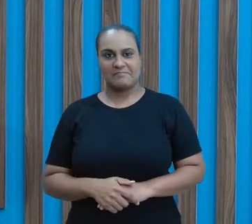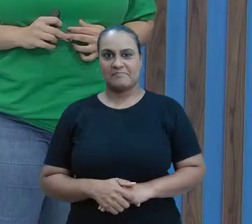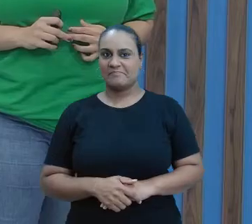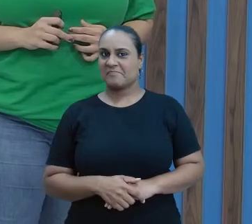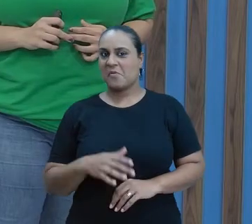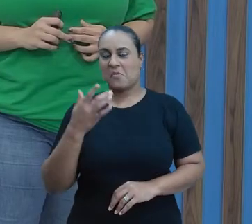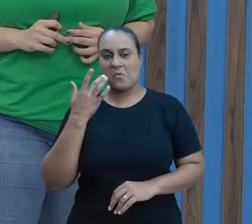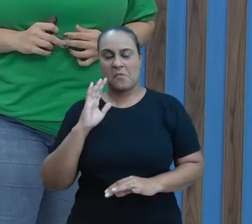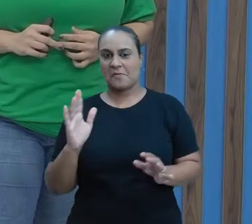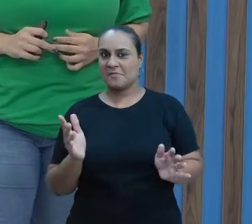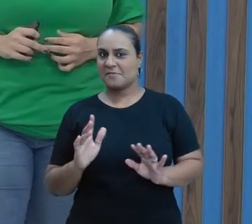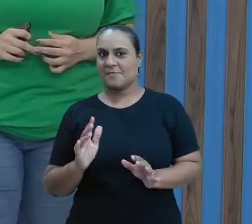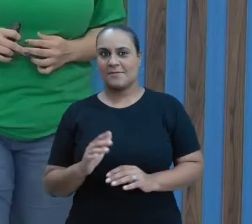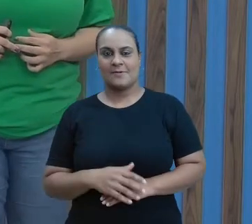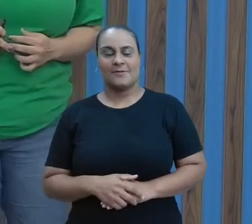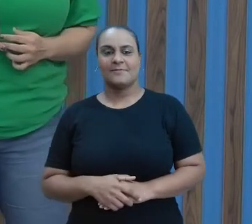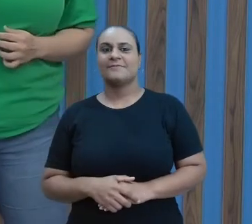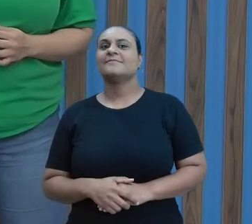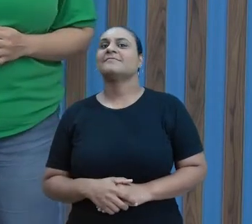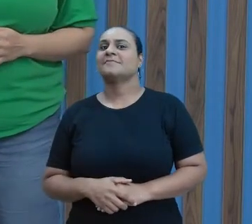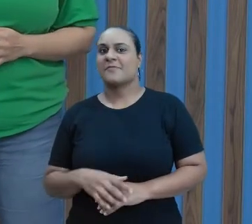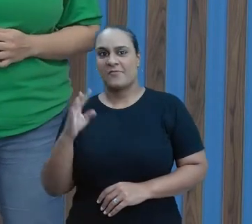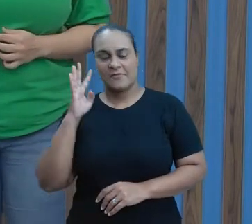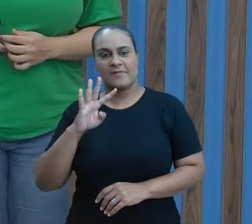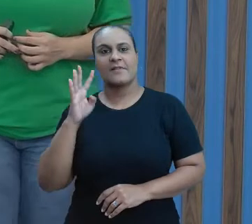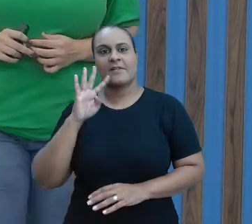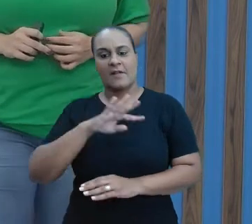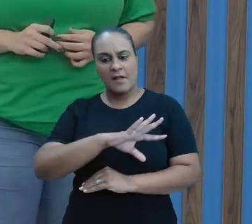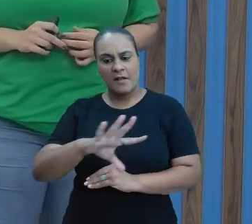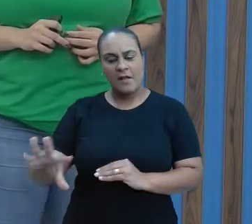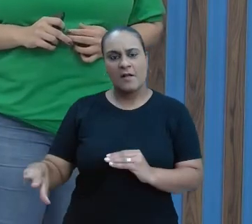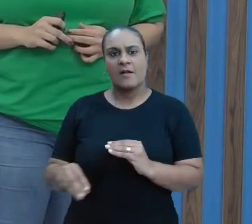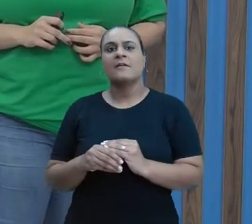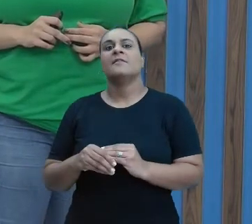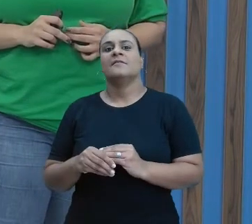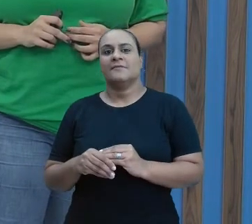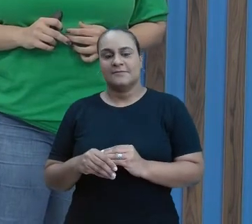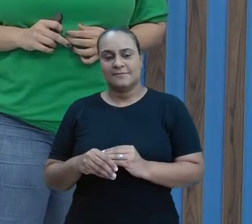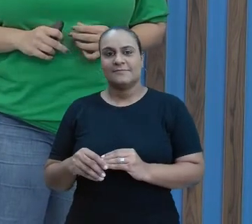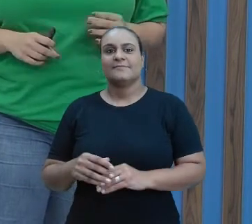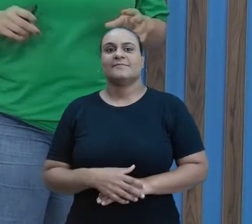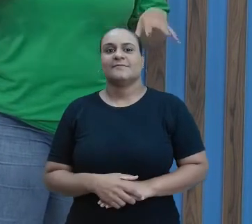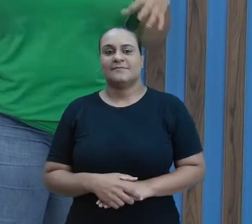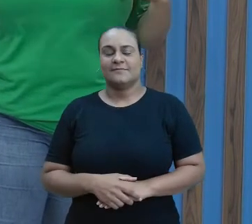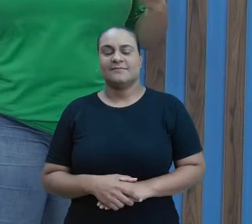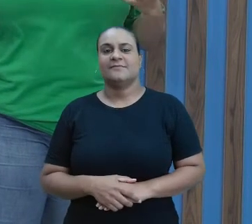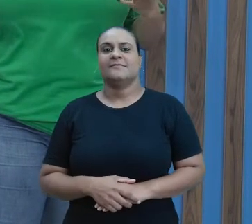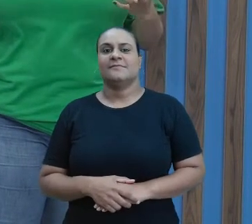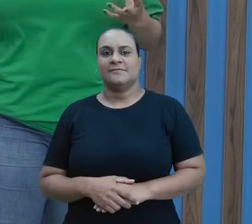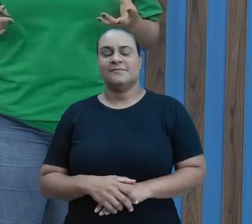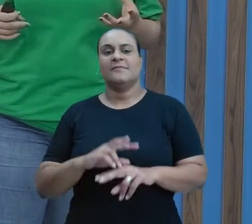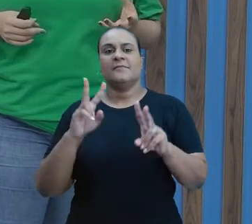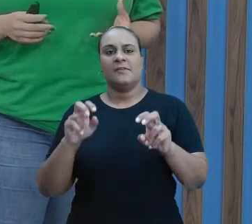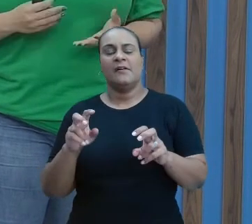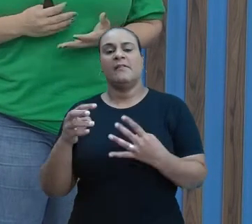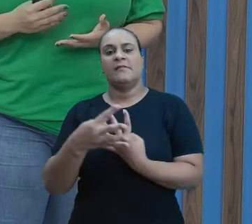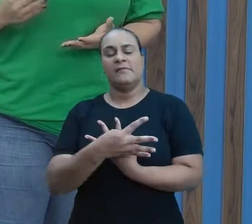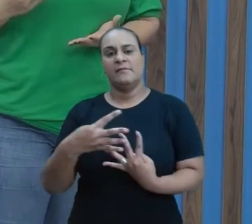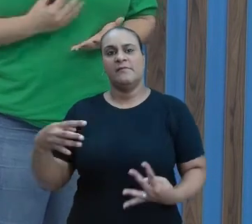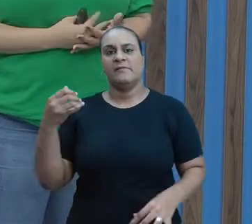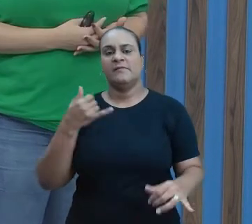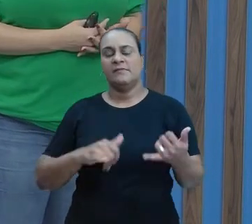não tinham ouvido falar sobre isso, mas foi muito legal, né? Essa interação aí da professora Isabel falando com vocês,